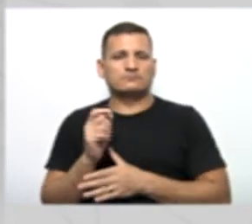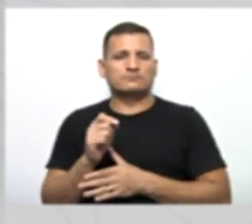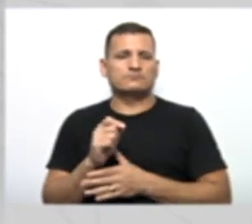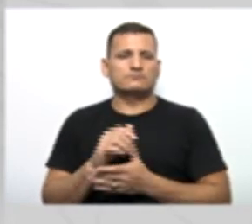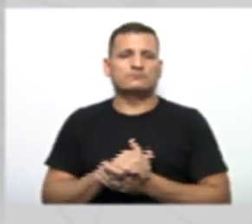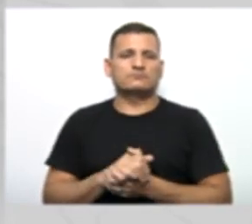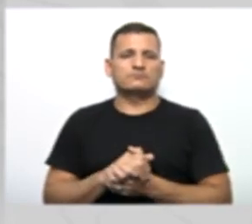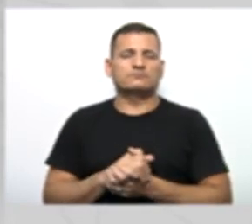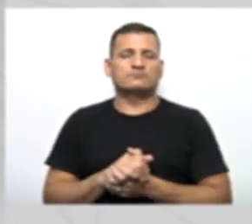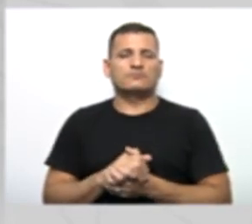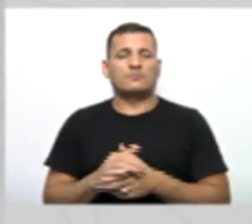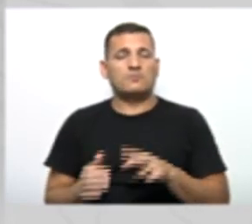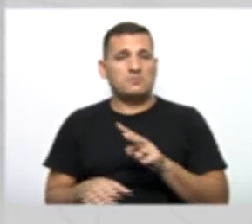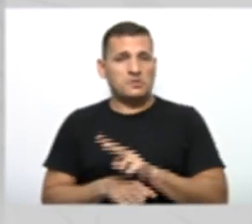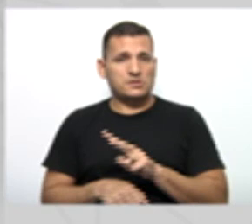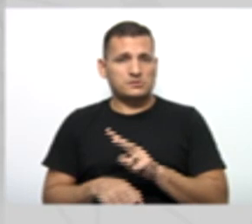integral.